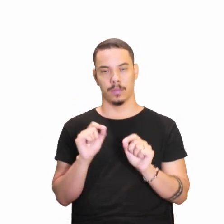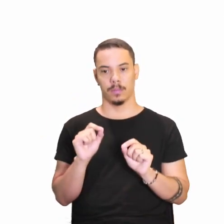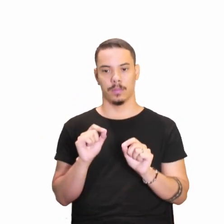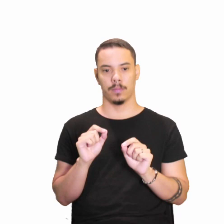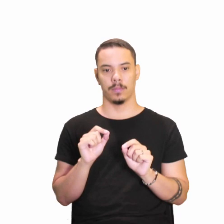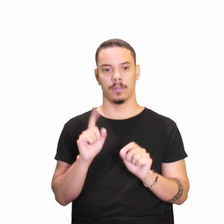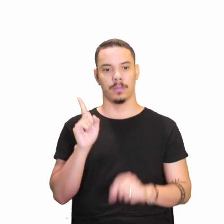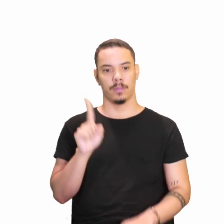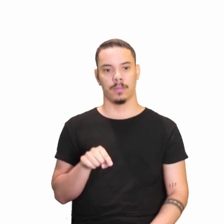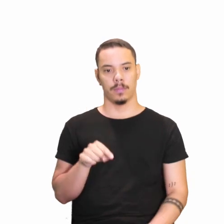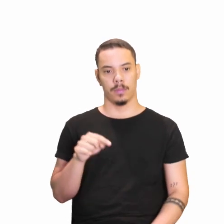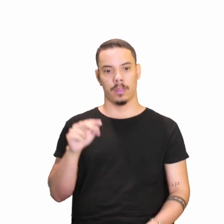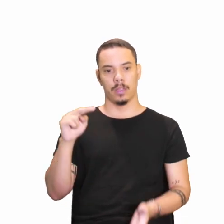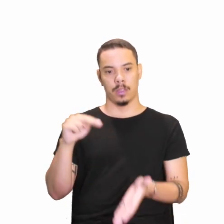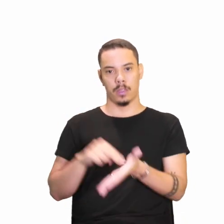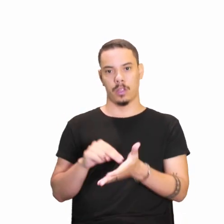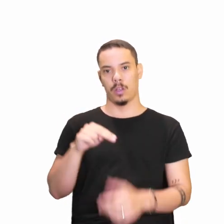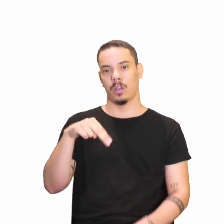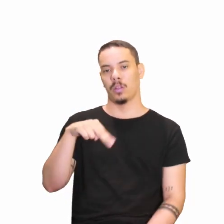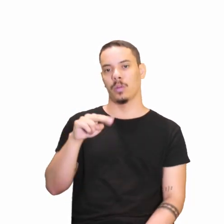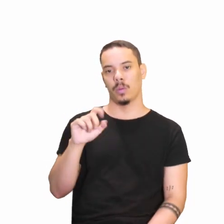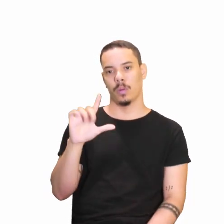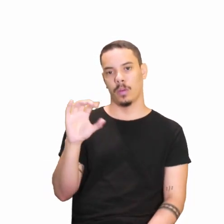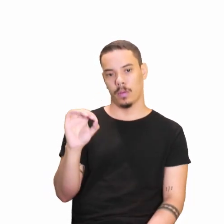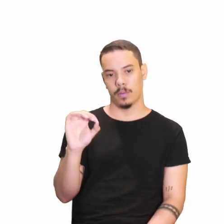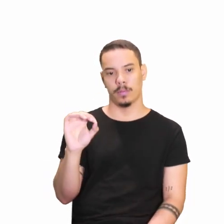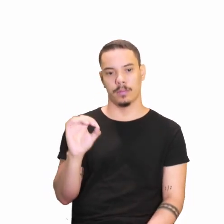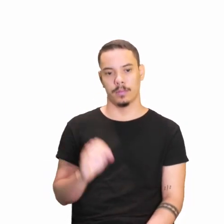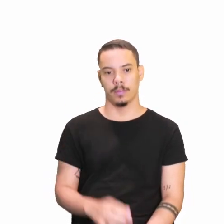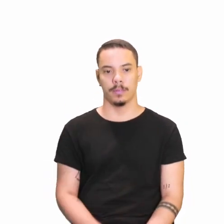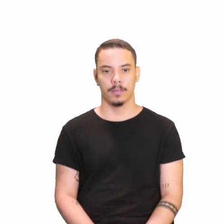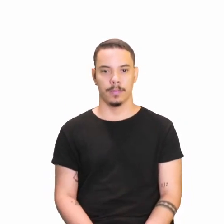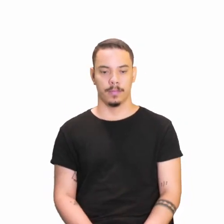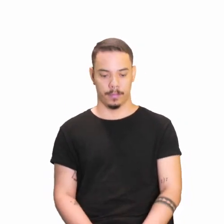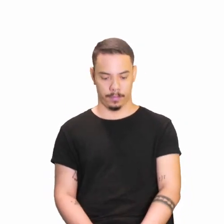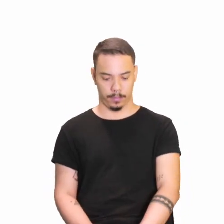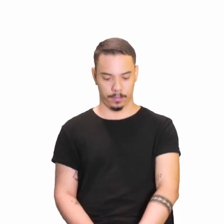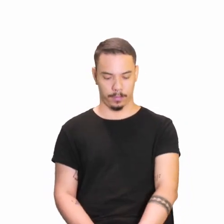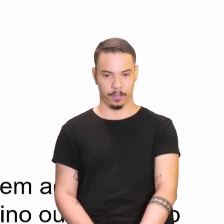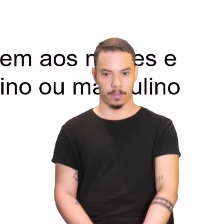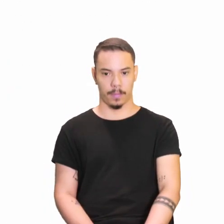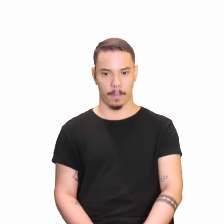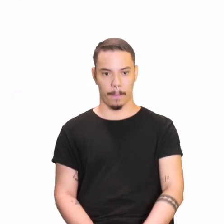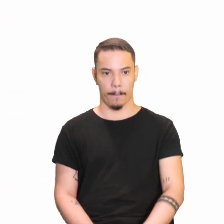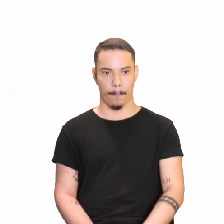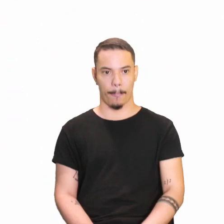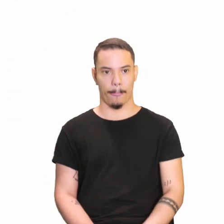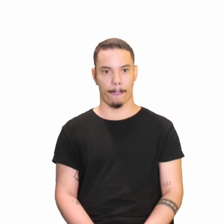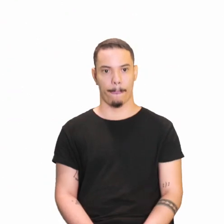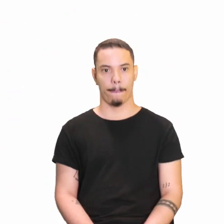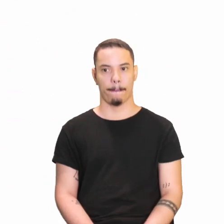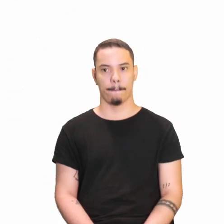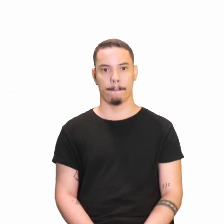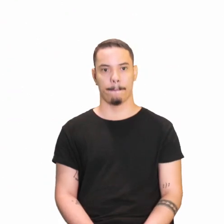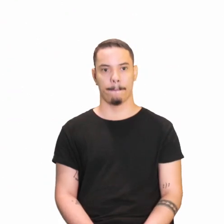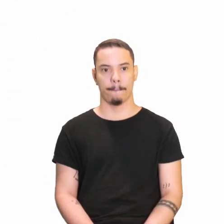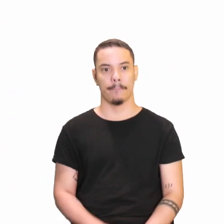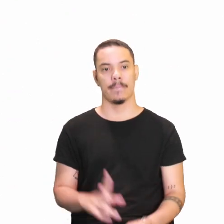que é o núcleo, beleza? Mais outra aqui para vocês. Vamos dar continuidade aqui.